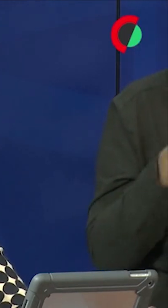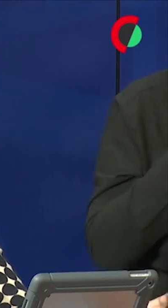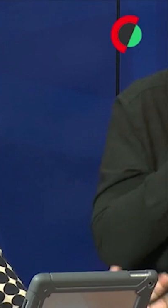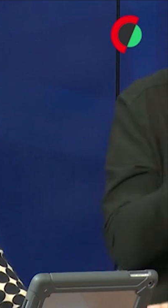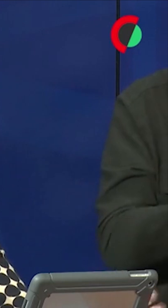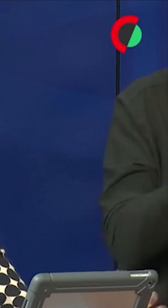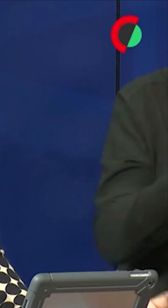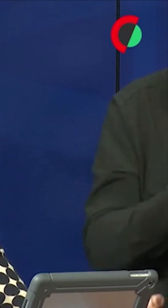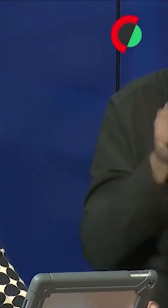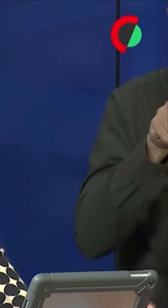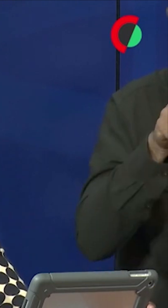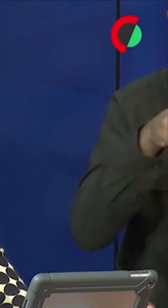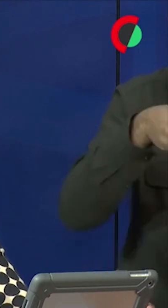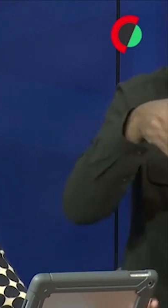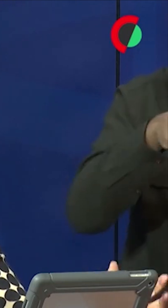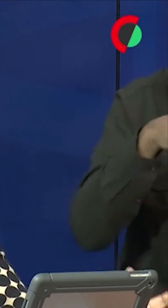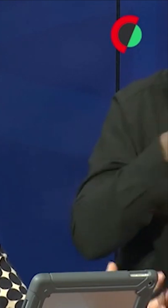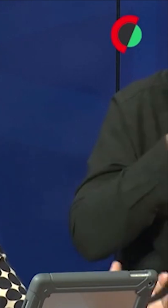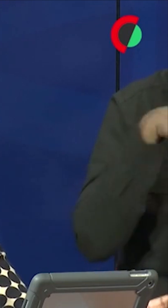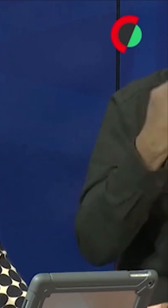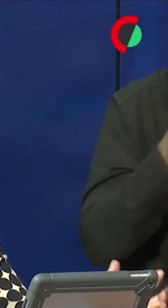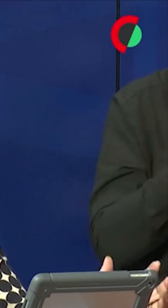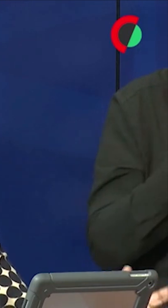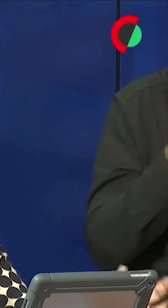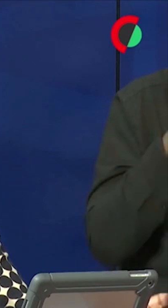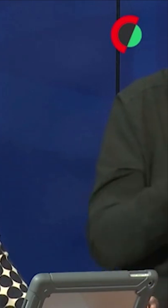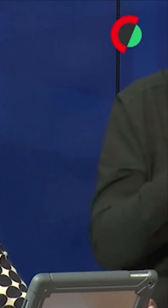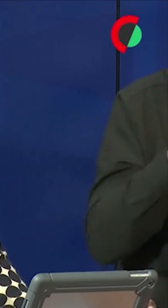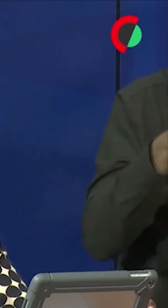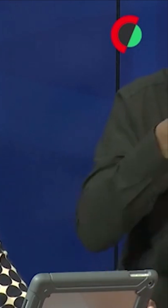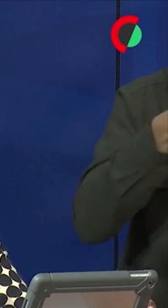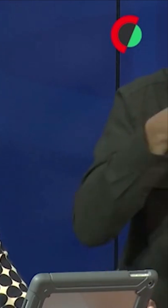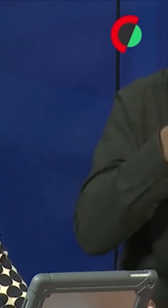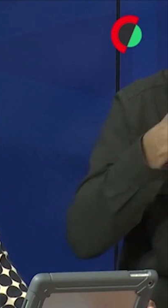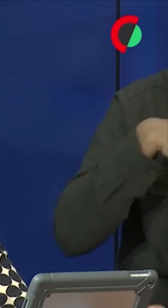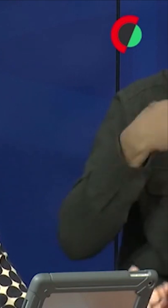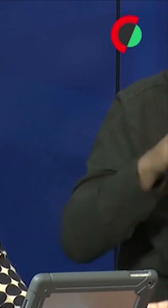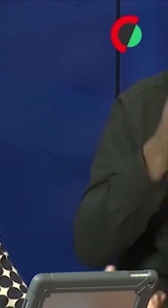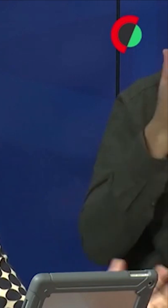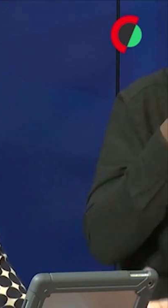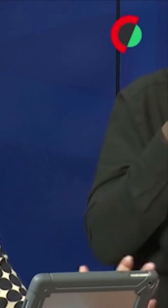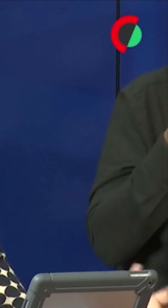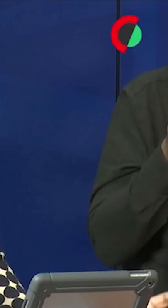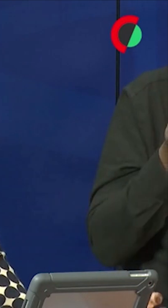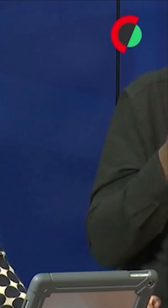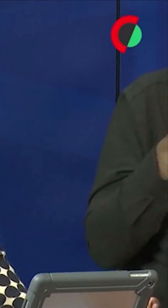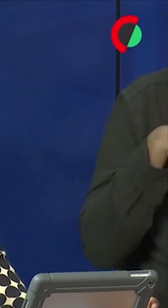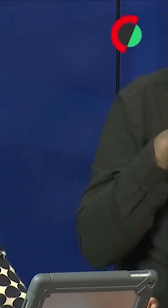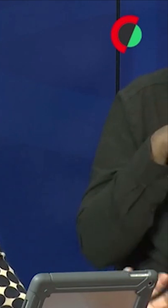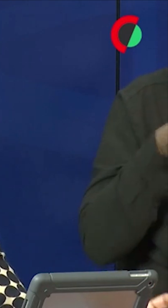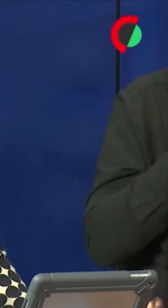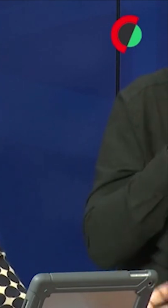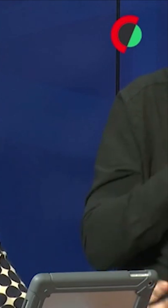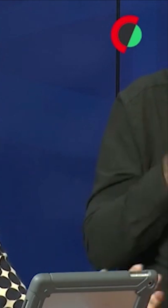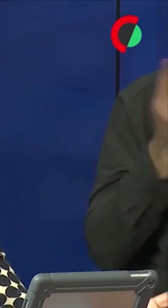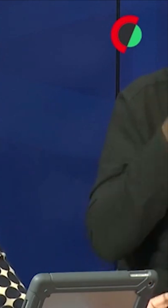nós teremos nessa altura também alguma indicação melhor, até porque nessa altura também teremos já uma melhor percepção do número de pessoas que conseguiram